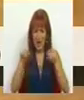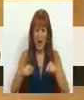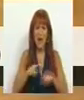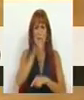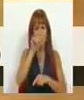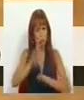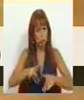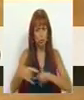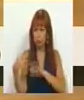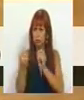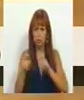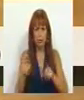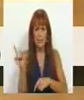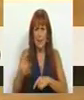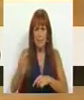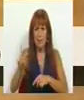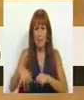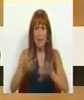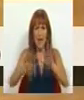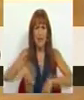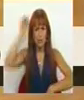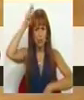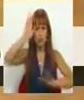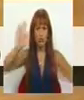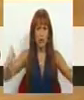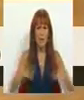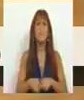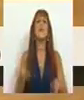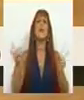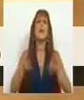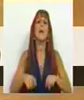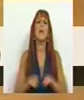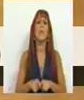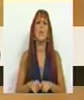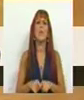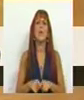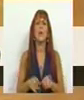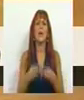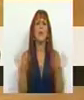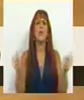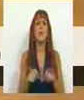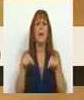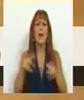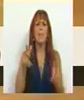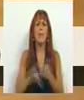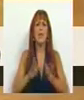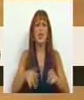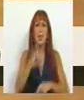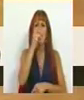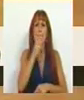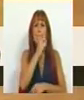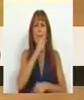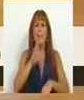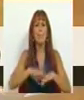esta questão foi já debatida por diversas vezes na Assembleia da República e, inclusivamente, a resolução foi aqui aprovada em